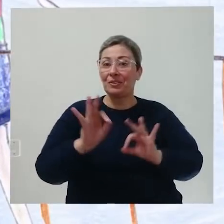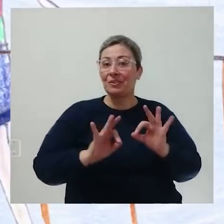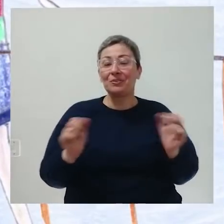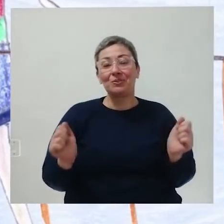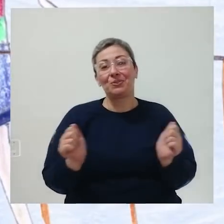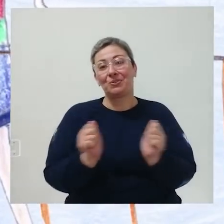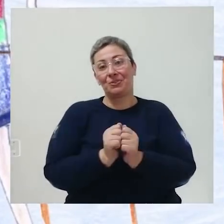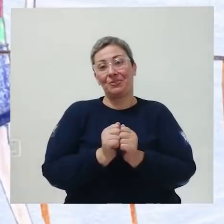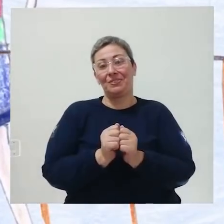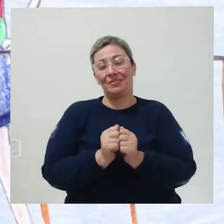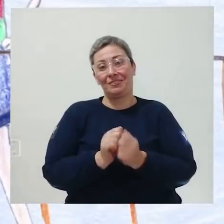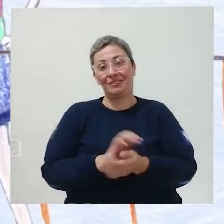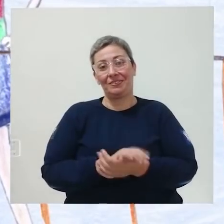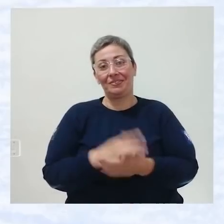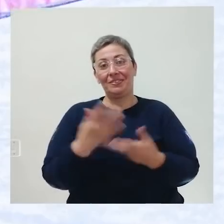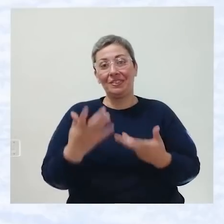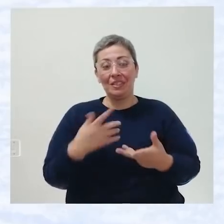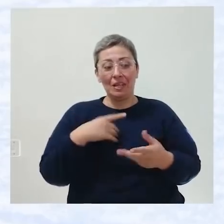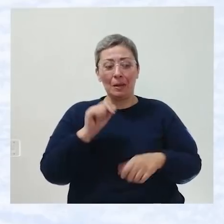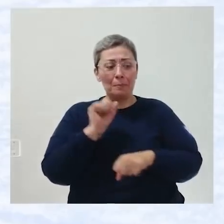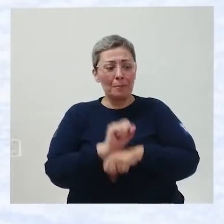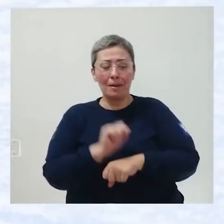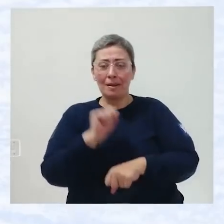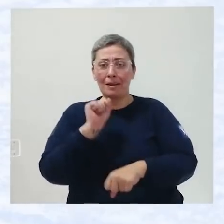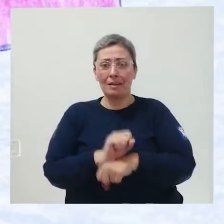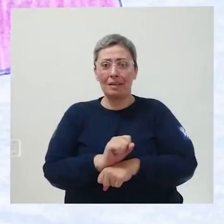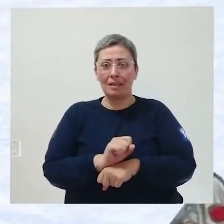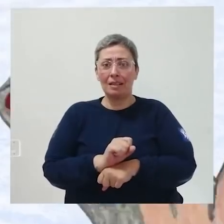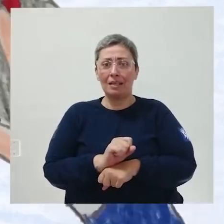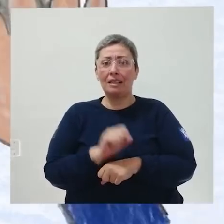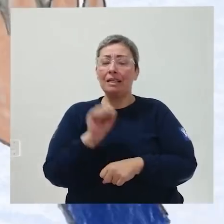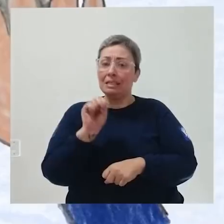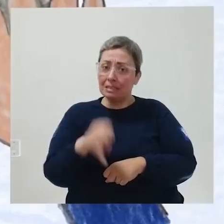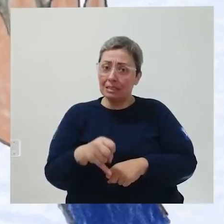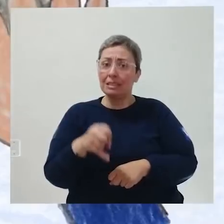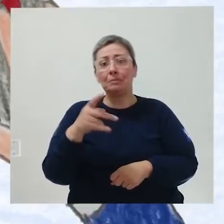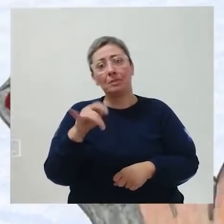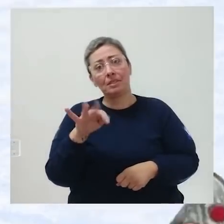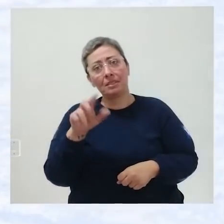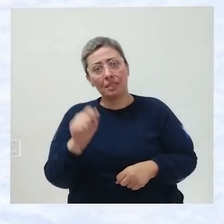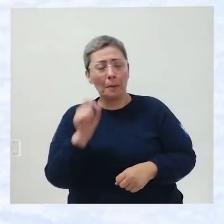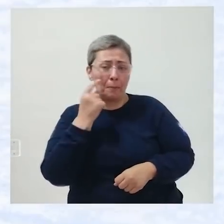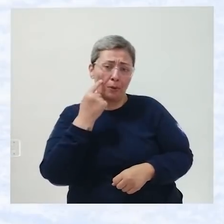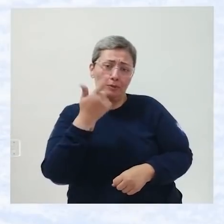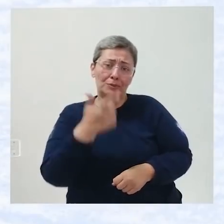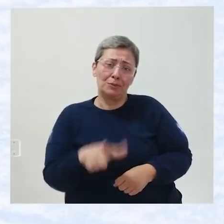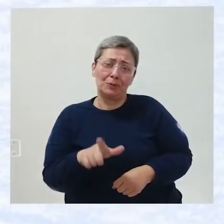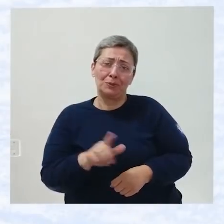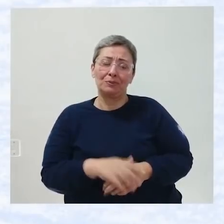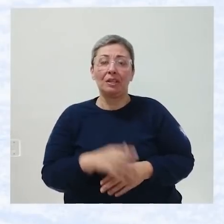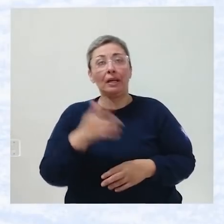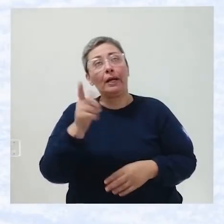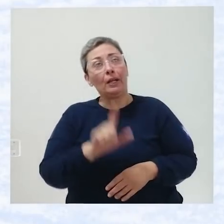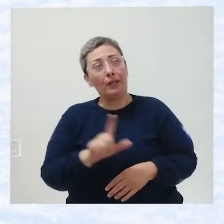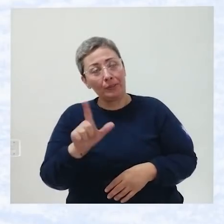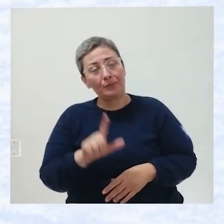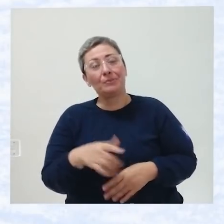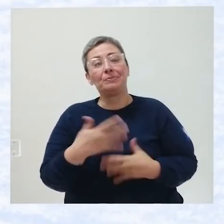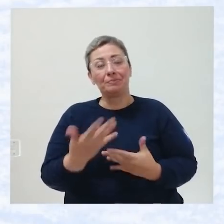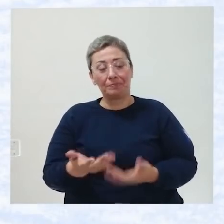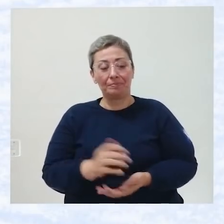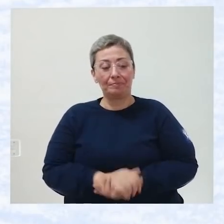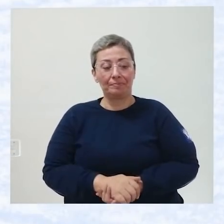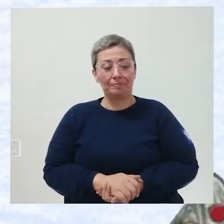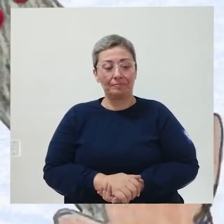legal é que elas fizeram tudo isso juntas. Para! Sim, Patrícia. Posso ver de